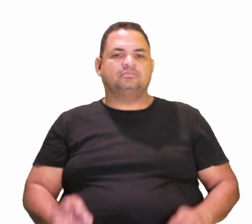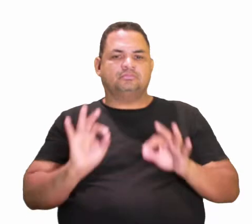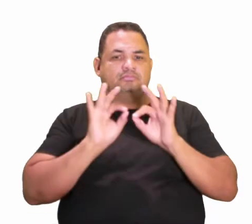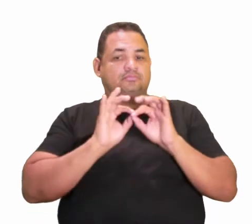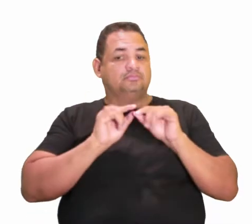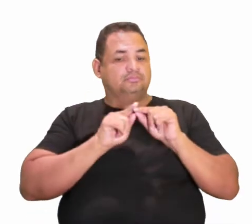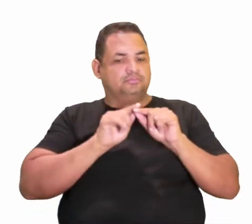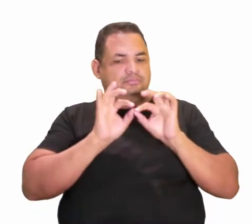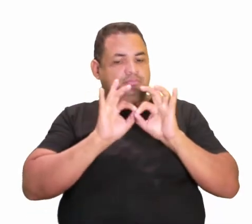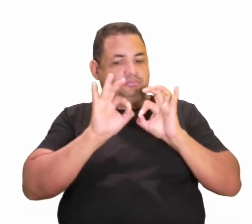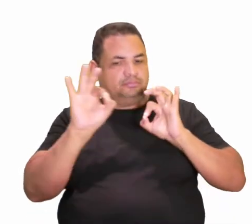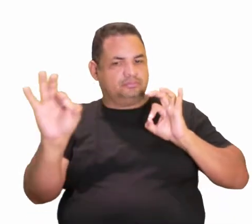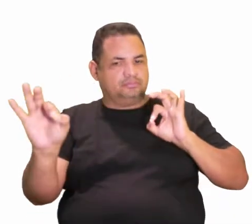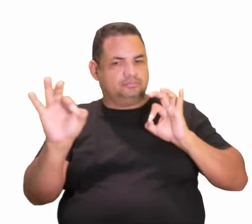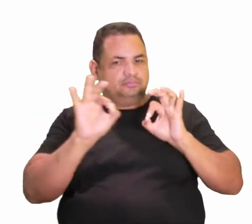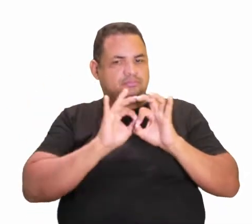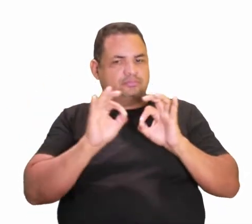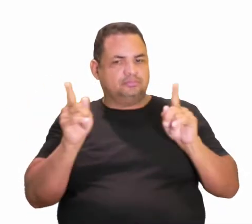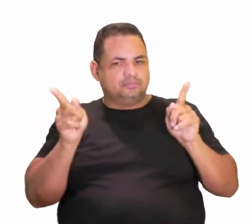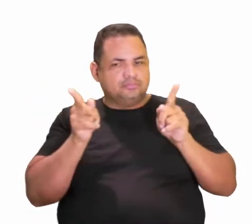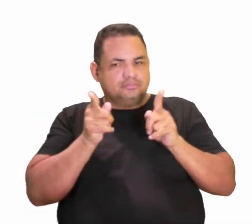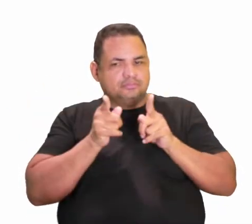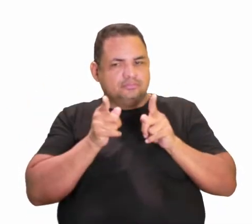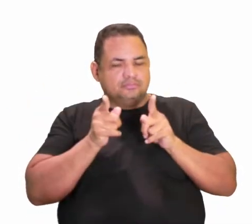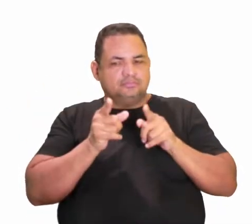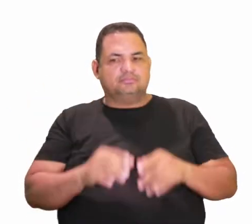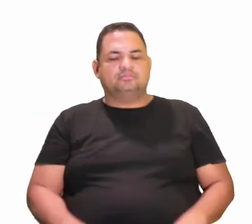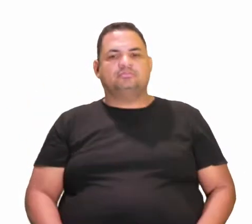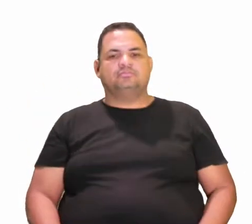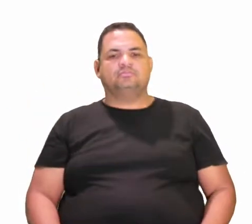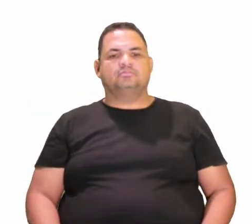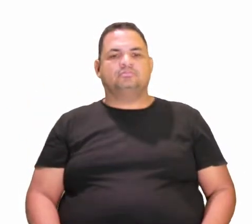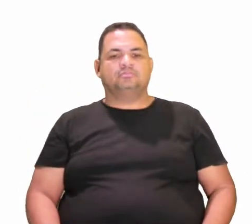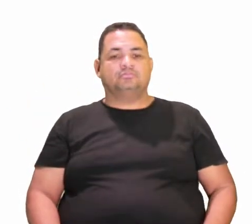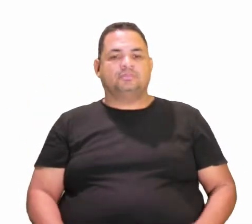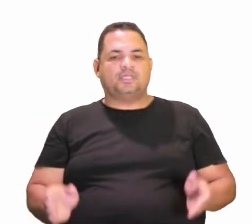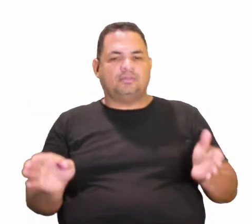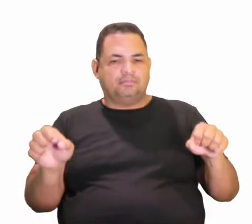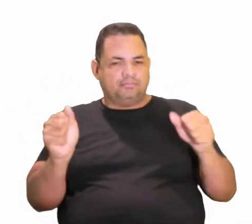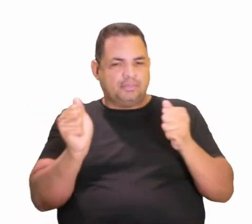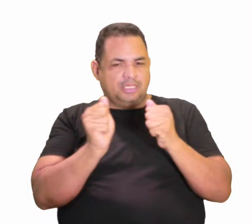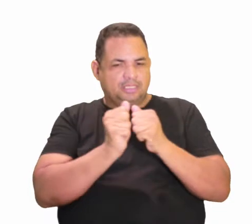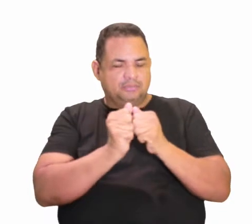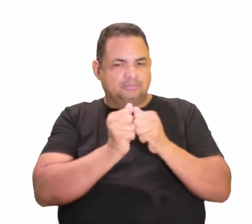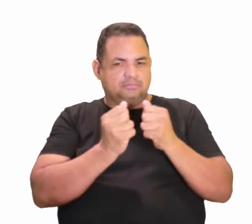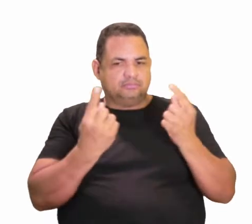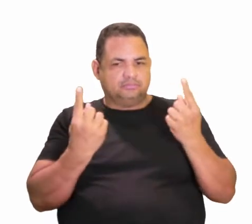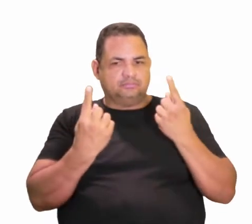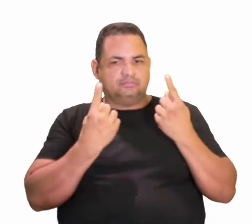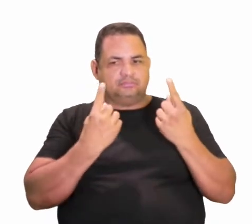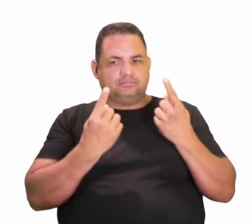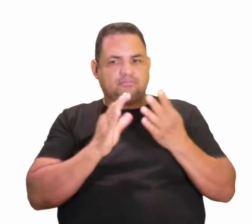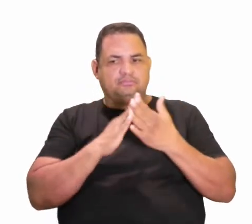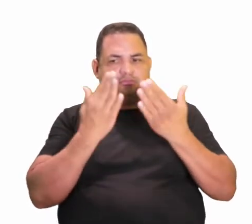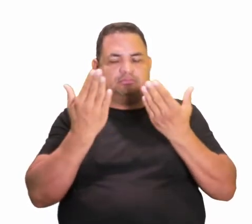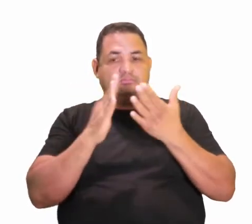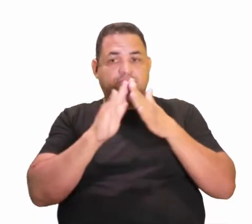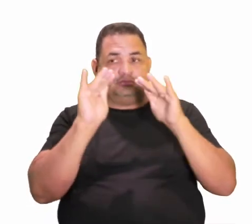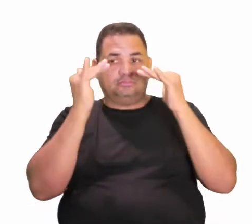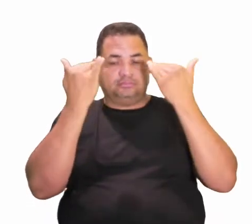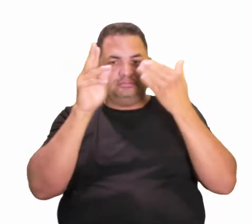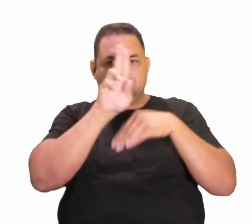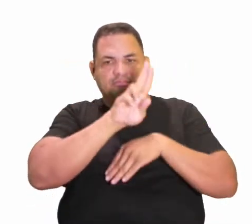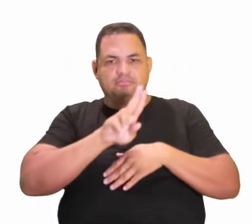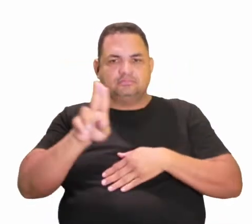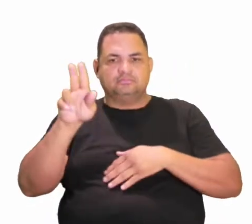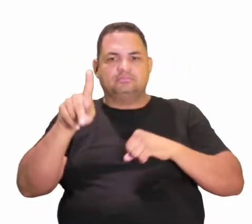distância que ela tá do garoto é curtíssima. Estão um do lado do outro, certo? Presta atenção que o uso dos